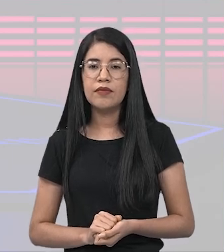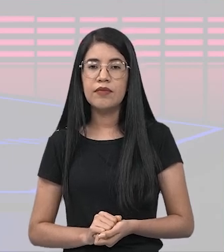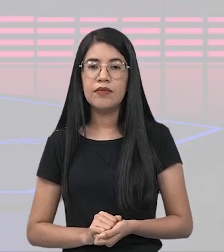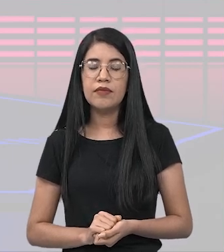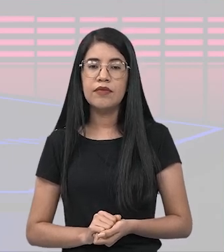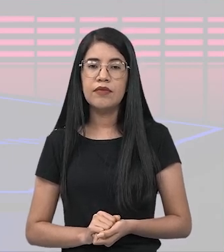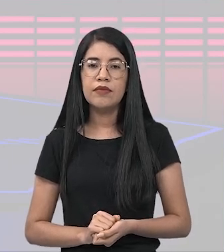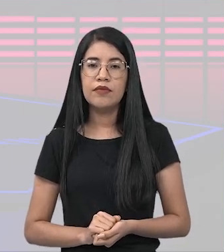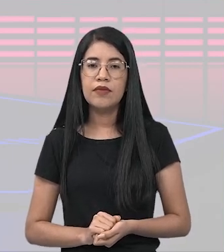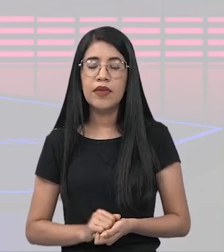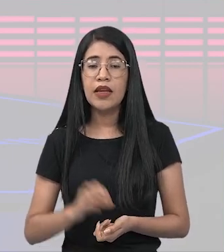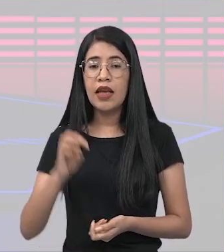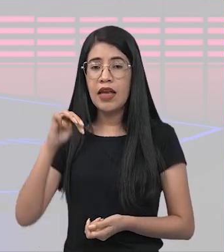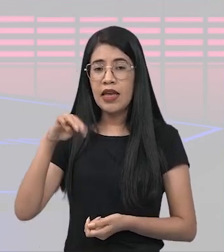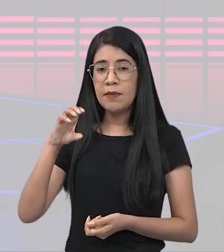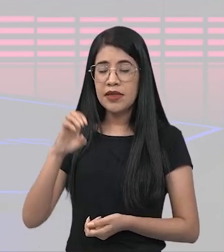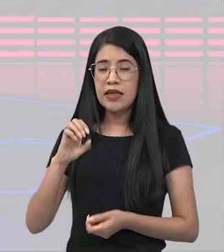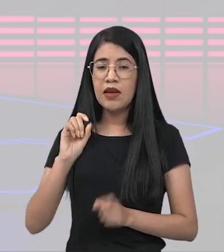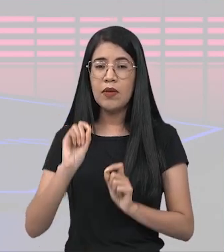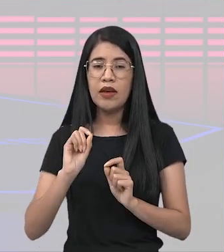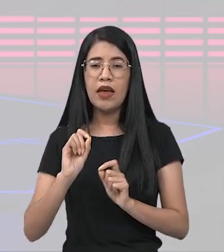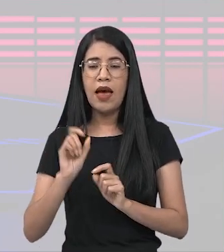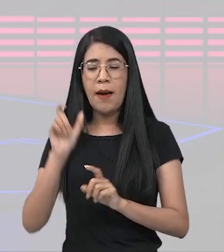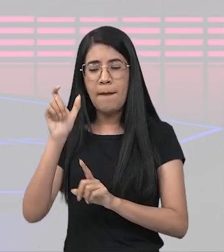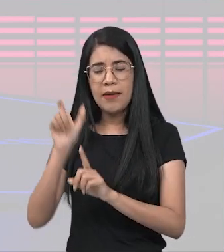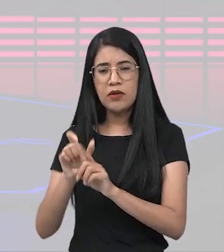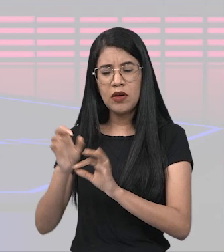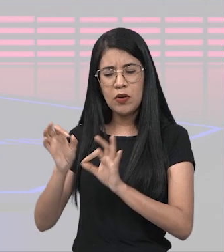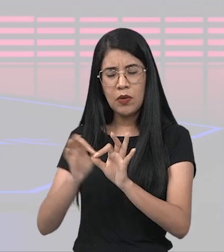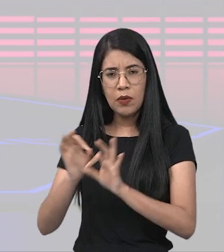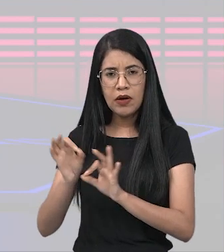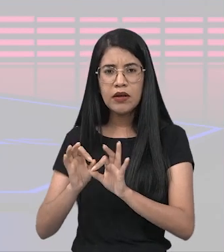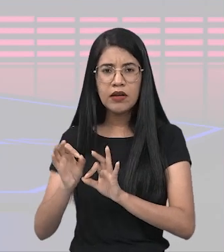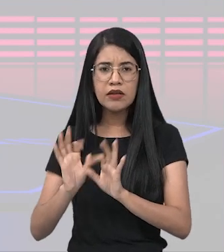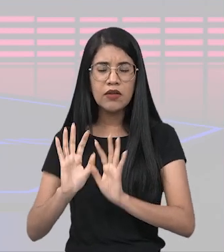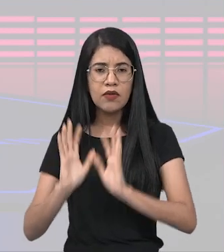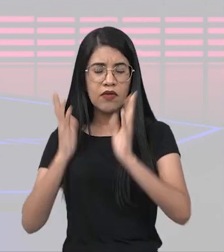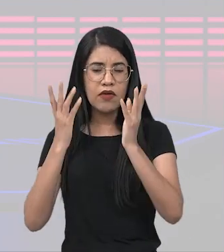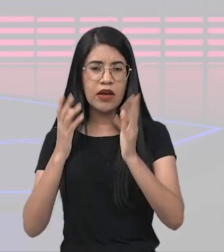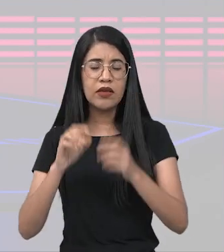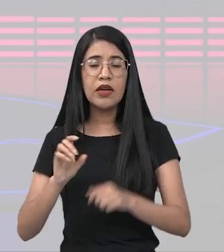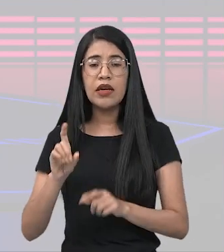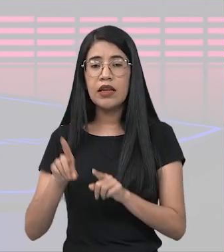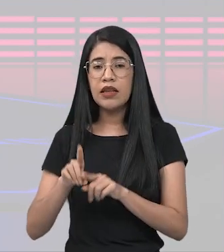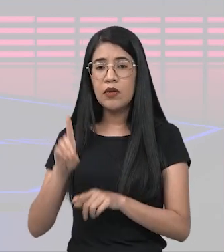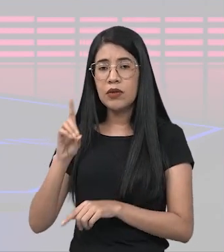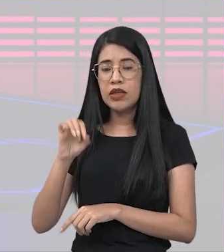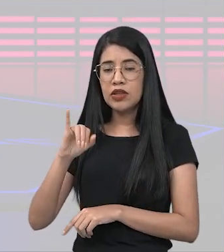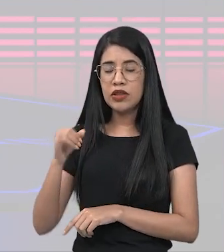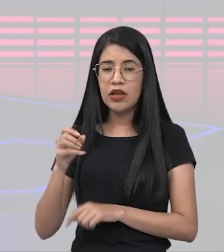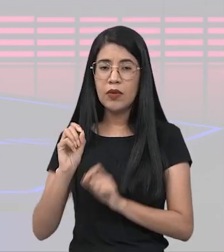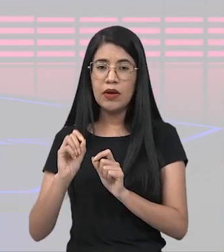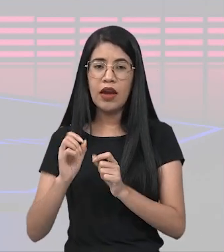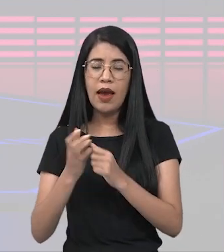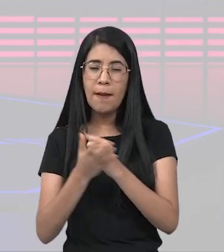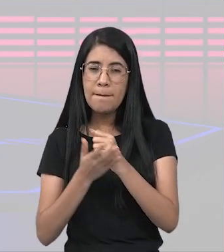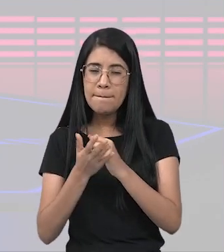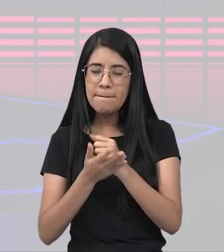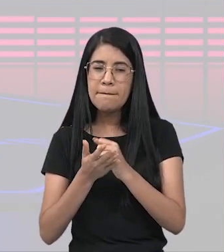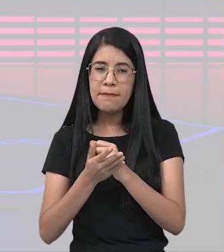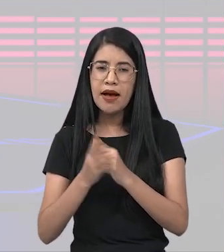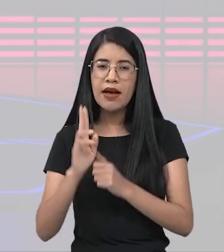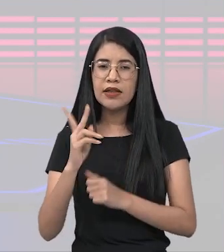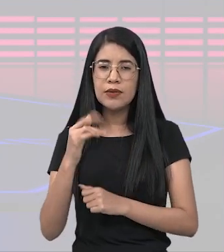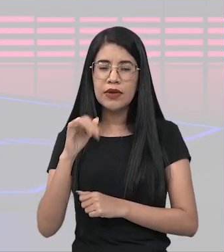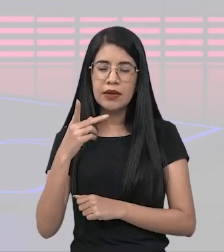tem o MC, que seria o mestre de cerimônia, e a gente tem o DJ. Eles formam aí, né, essa base do hip